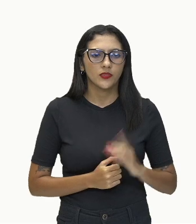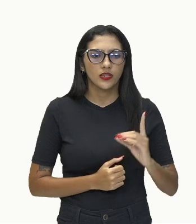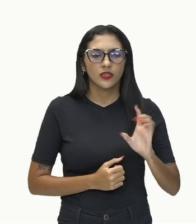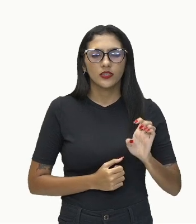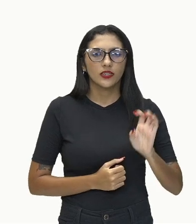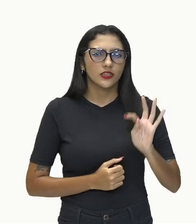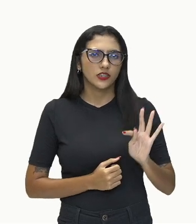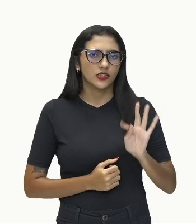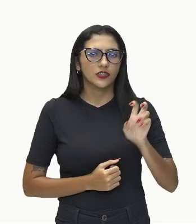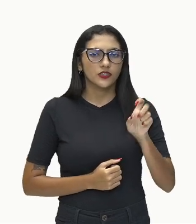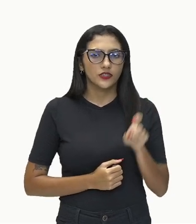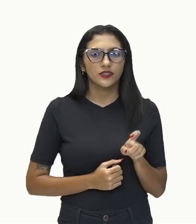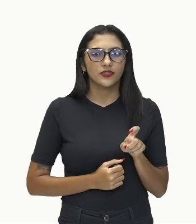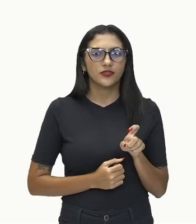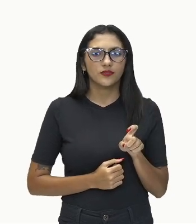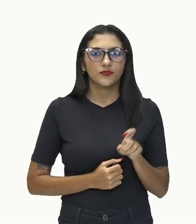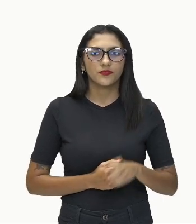det(x).